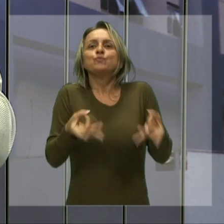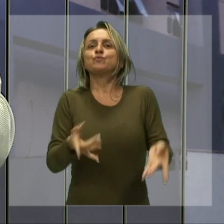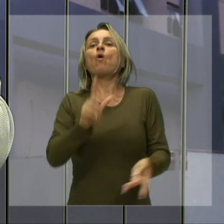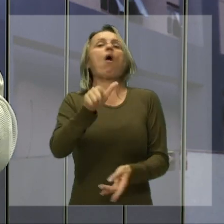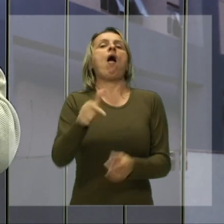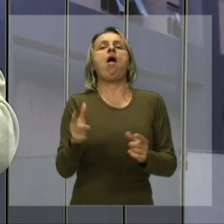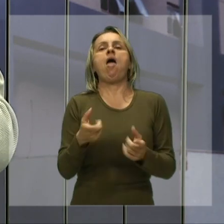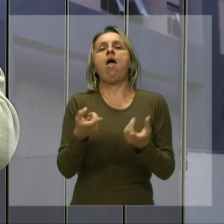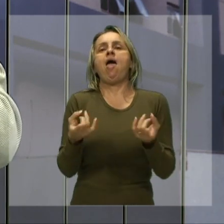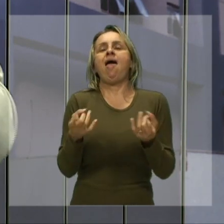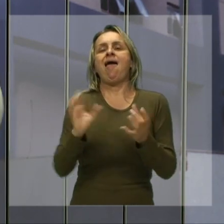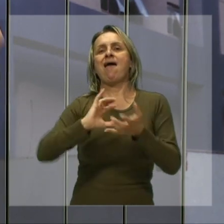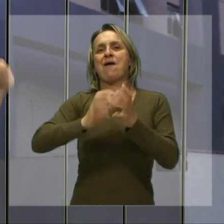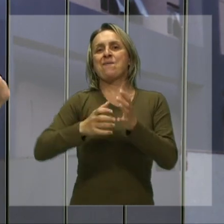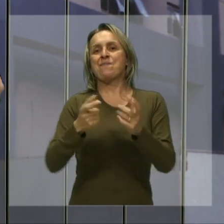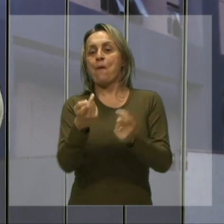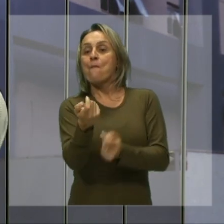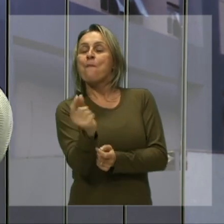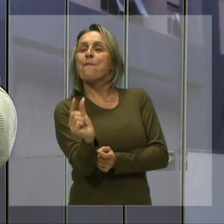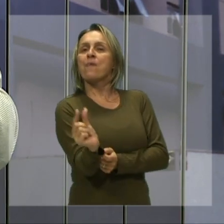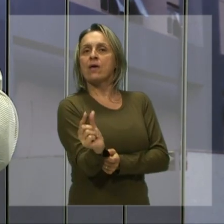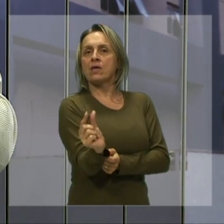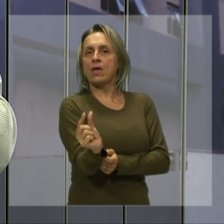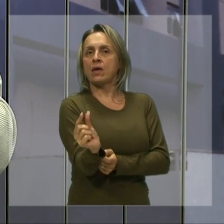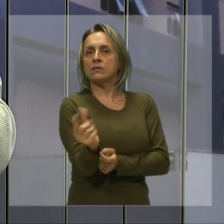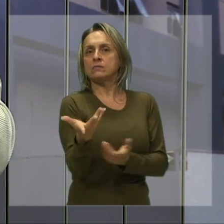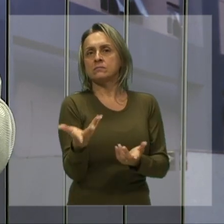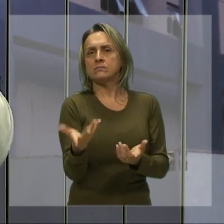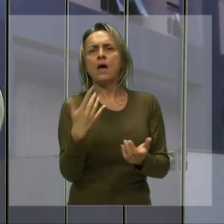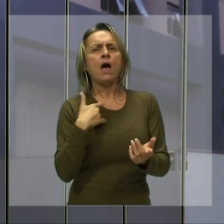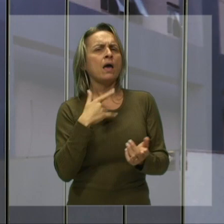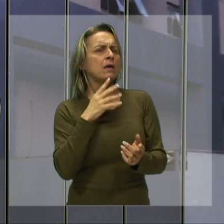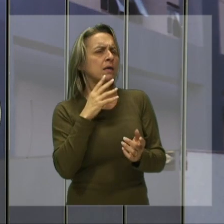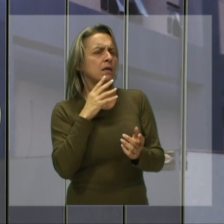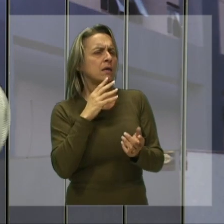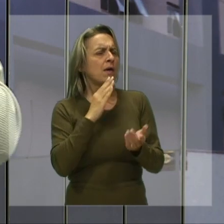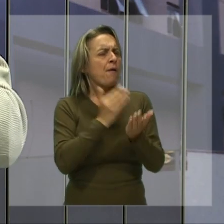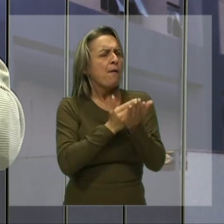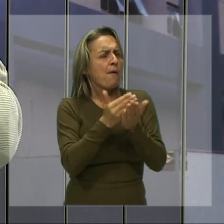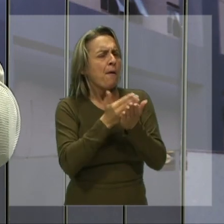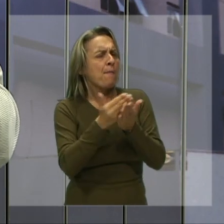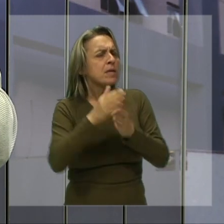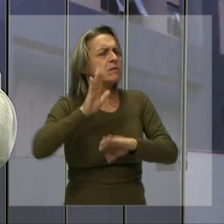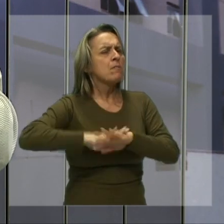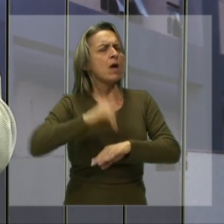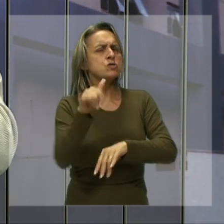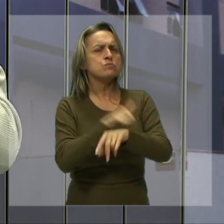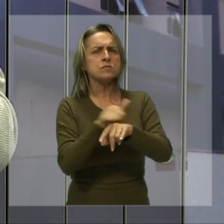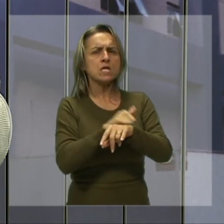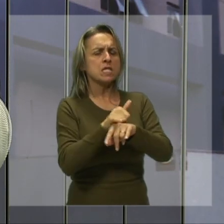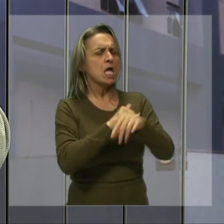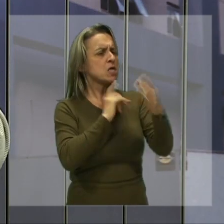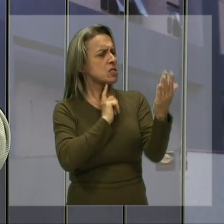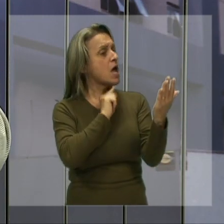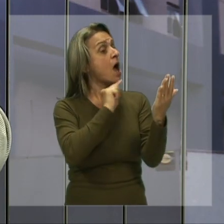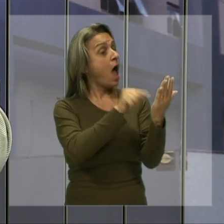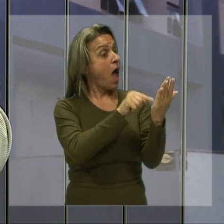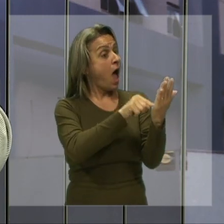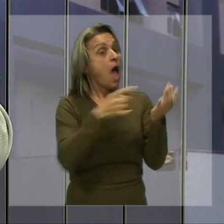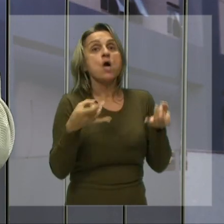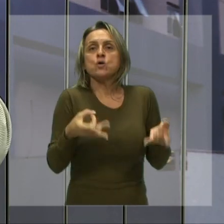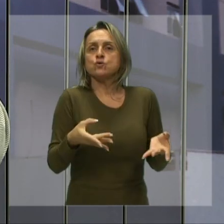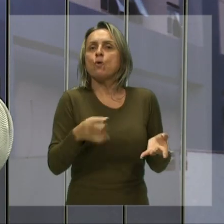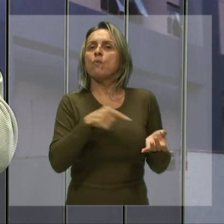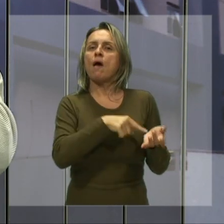vai por conhecimento. Quem é que eu conheço nesse partido? Quem é que me convidou? Quem é que está próximo? Então eu estava conversando